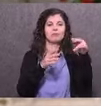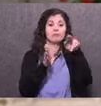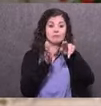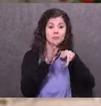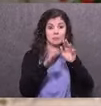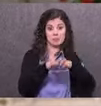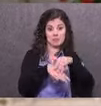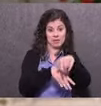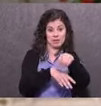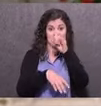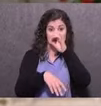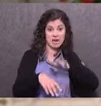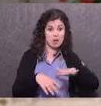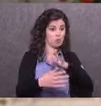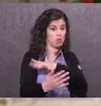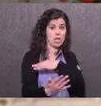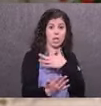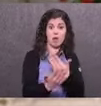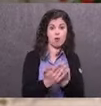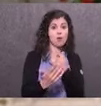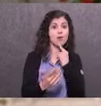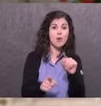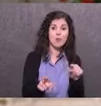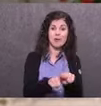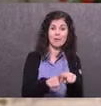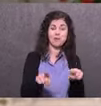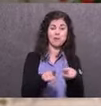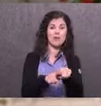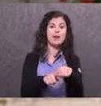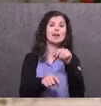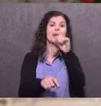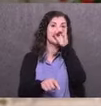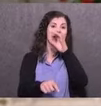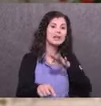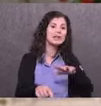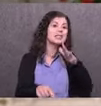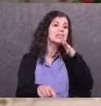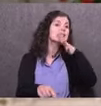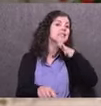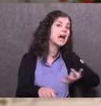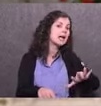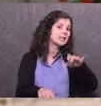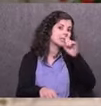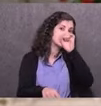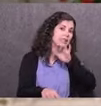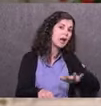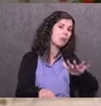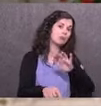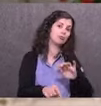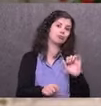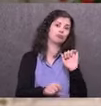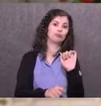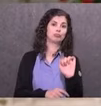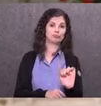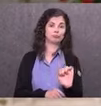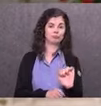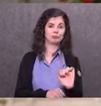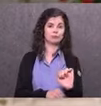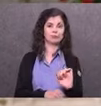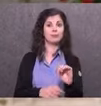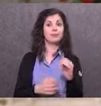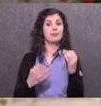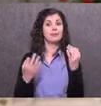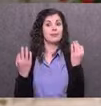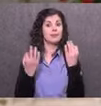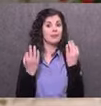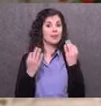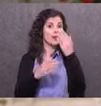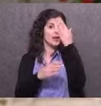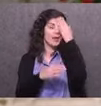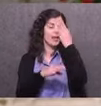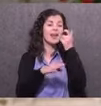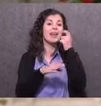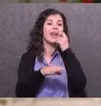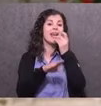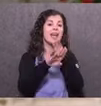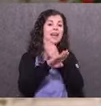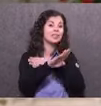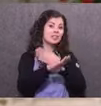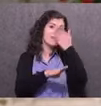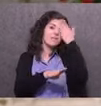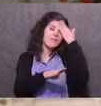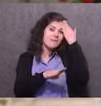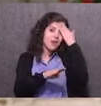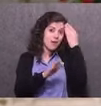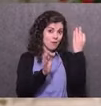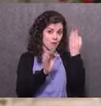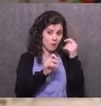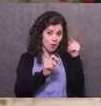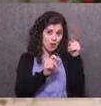ao dia de hoje, Campo de Sangue. Cumpriu-se então o que fora dito pelo profeta: